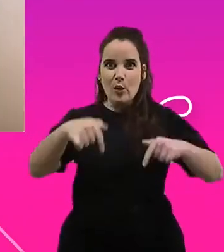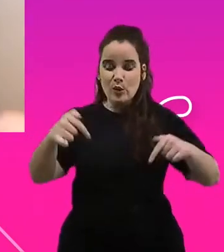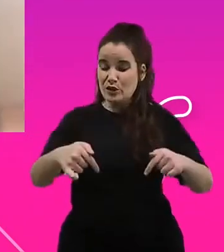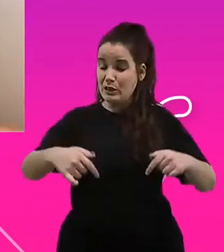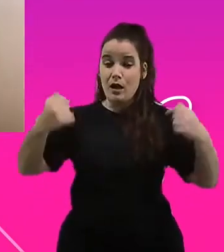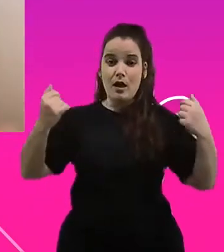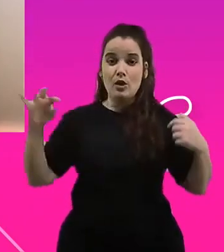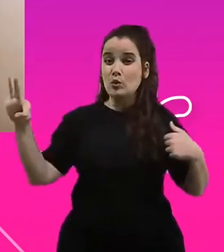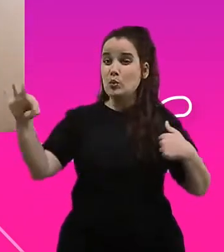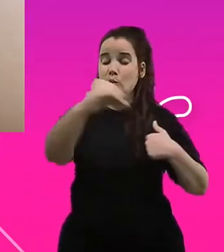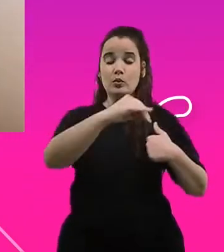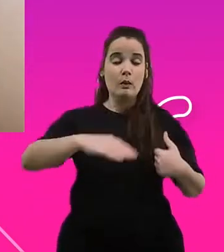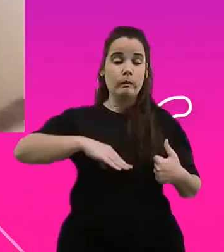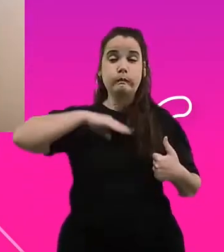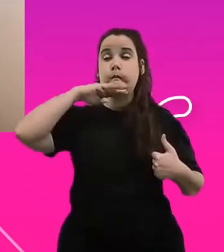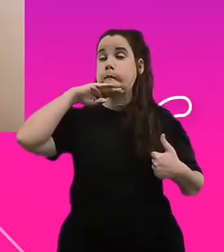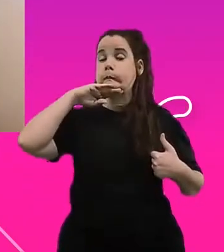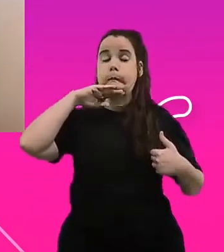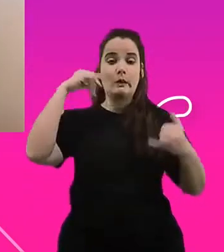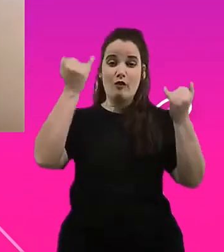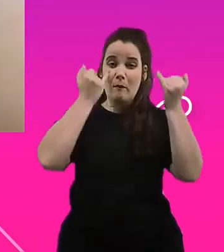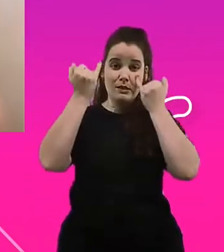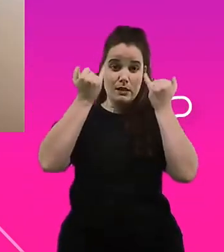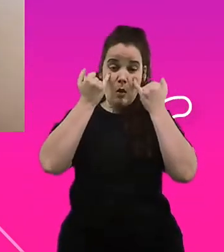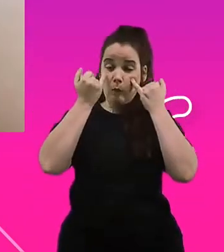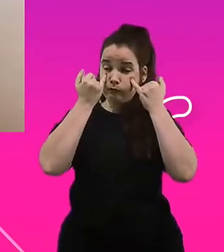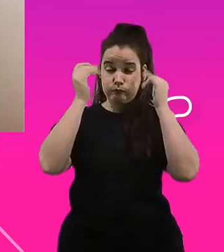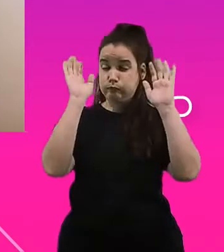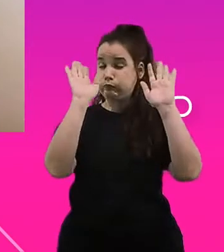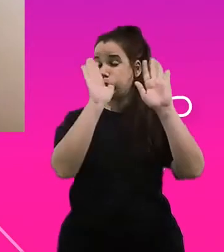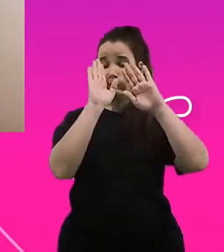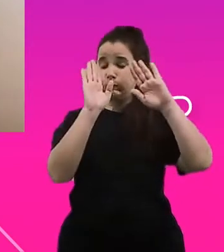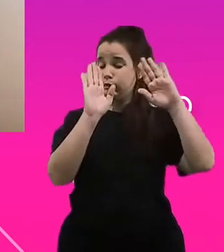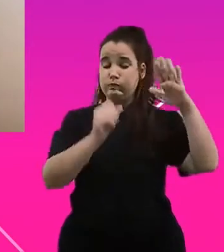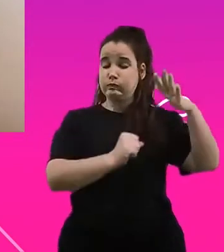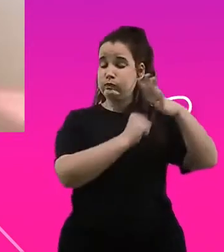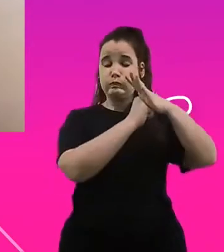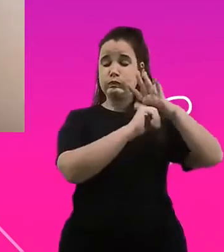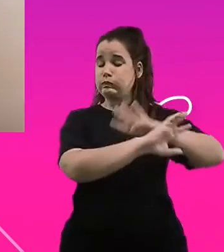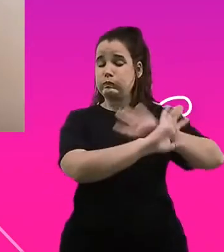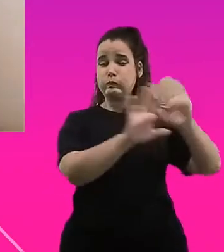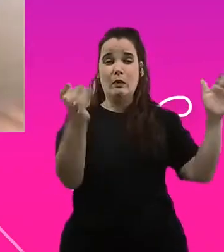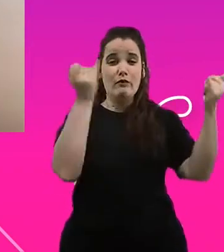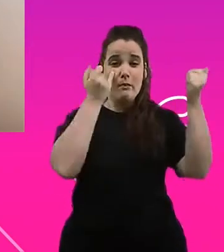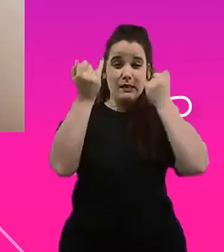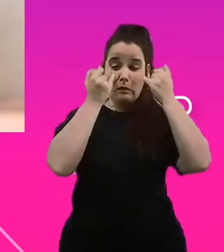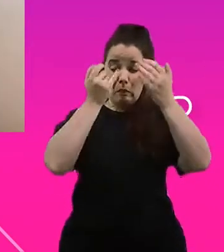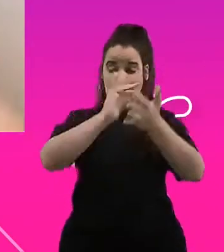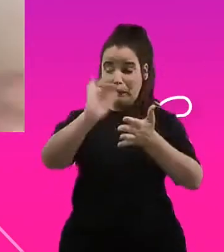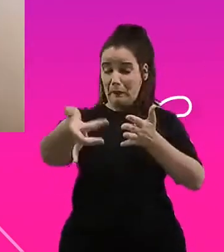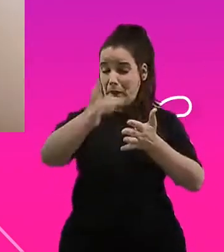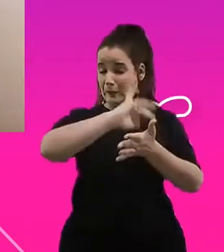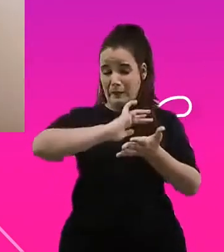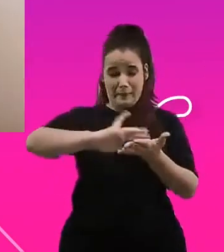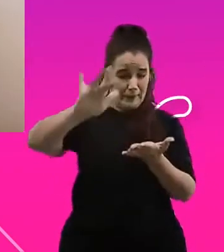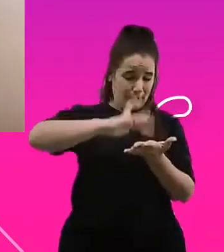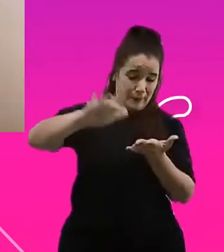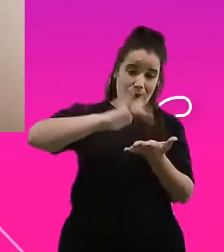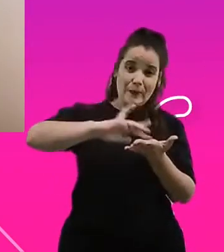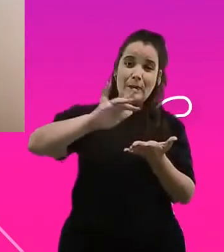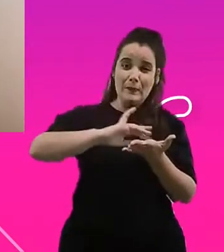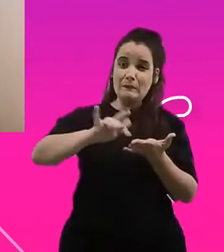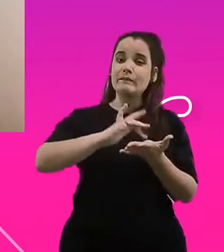slow content ele poderia ser considerado uma tendência em resposta, né, a isso, quase como uma contracultura.